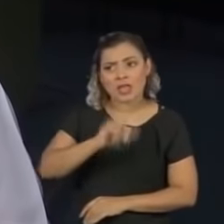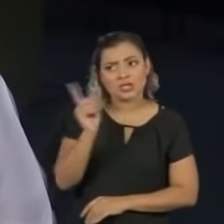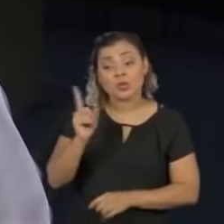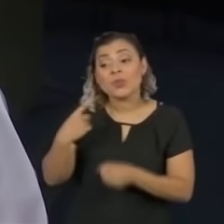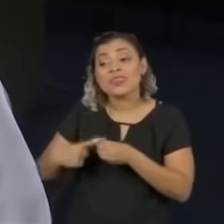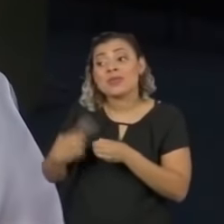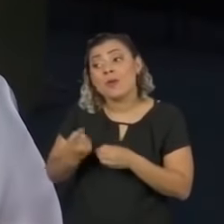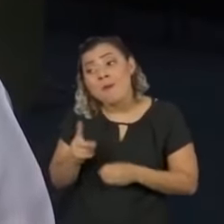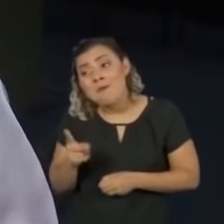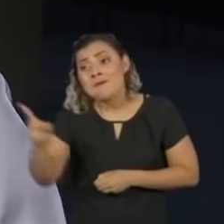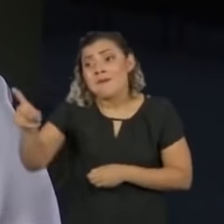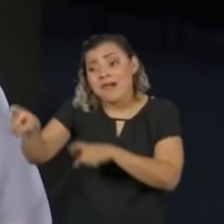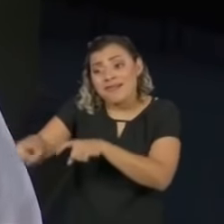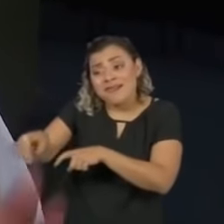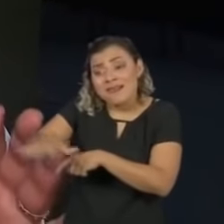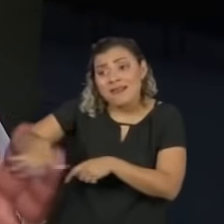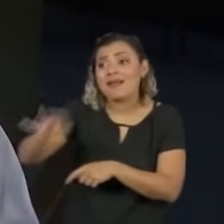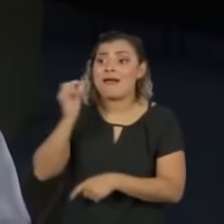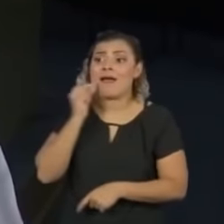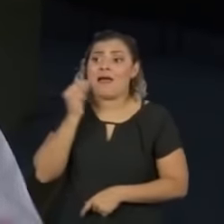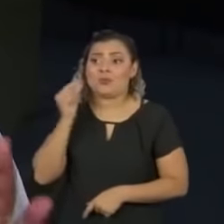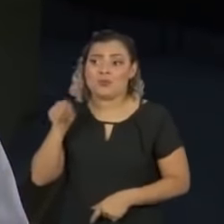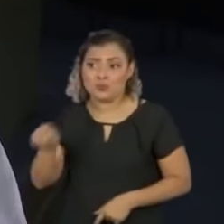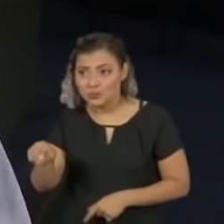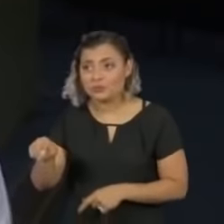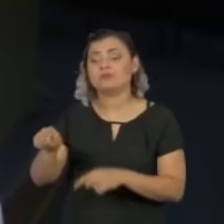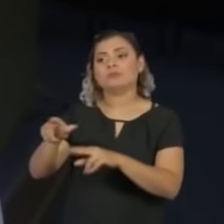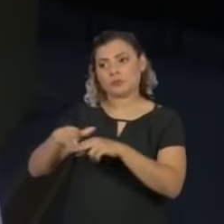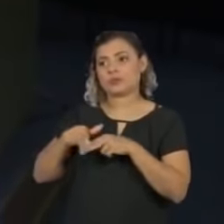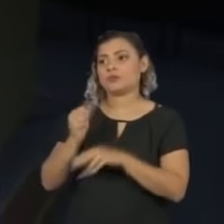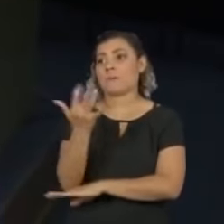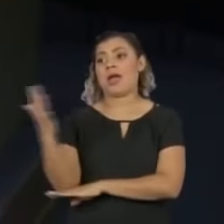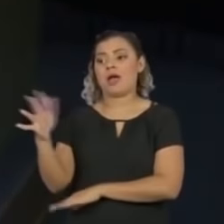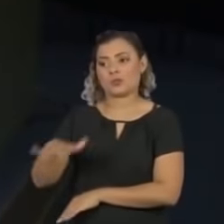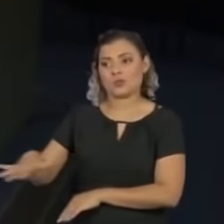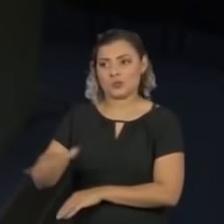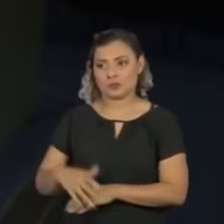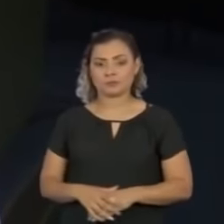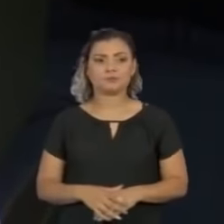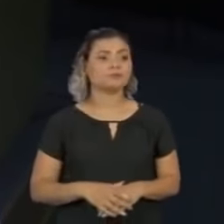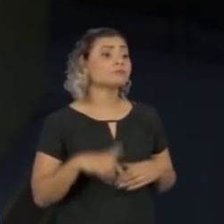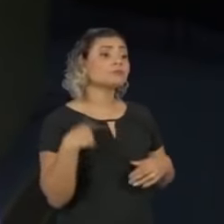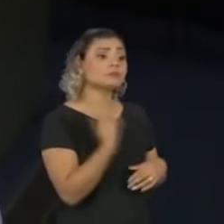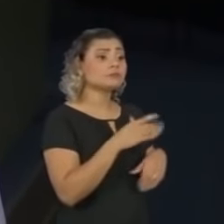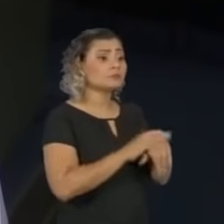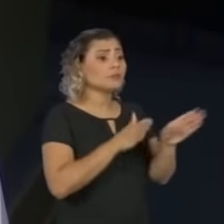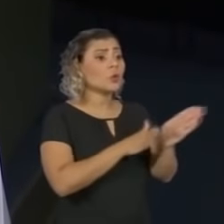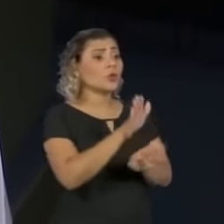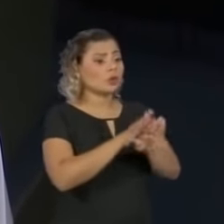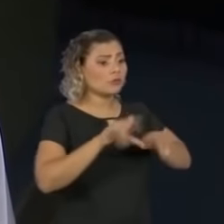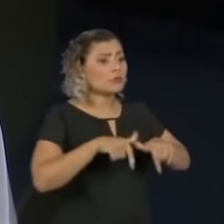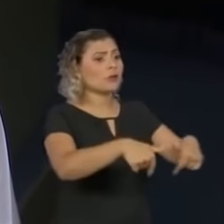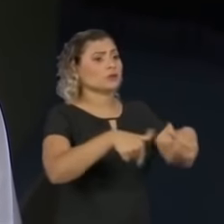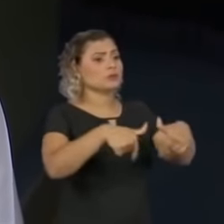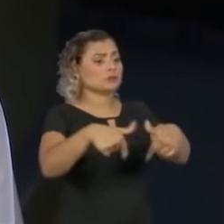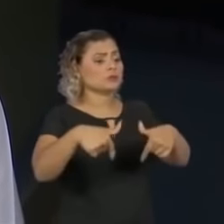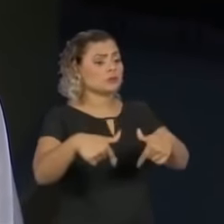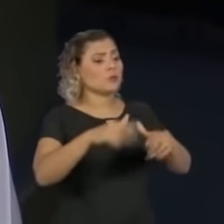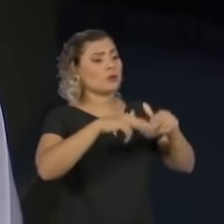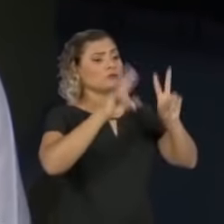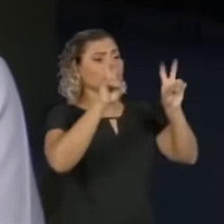necessidade, essa é uma doença de transmissão da região de matas. E quais providências vocês vêm tomando com relação a esse